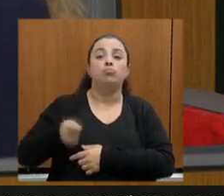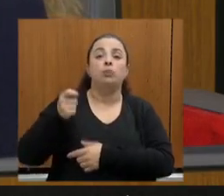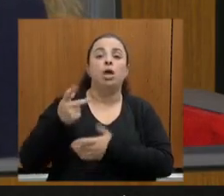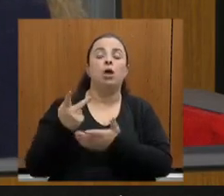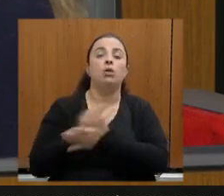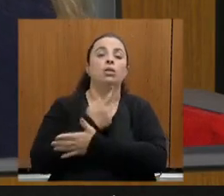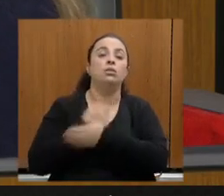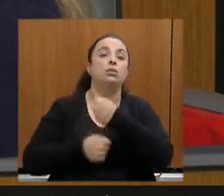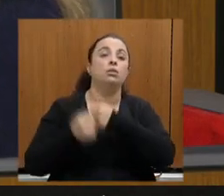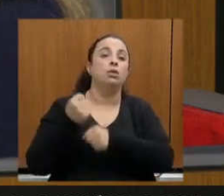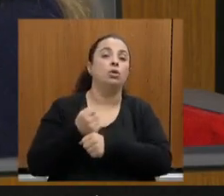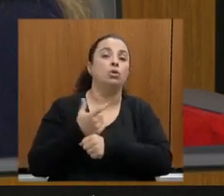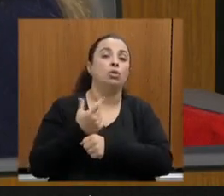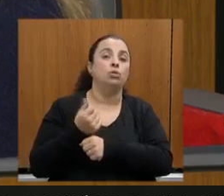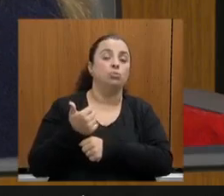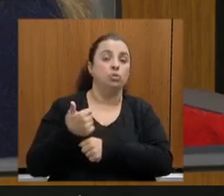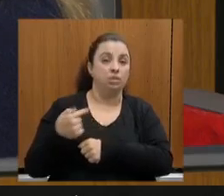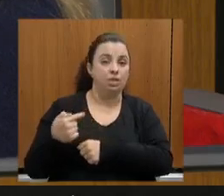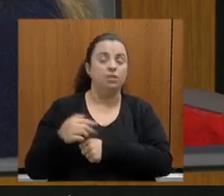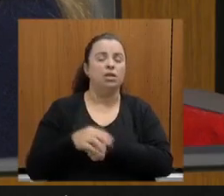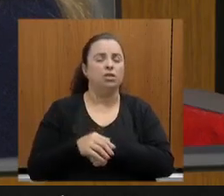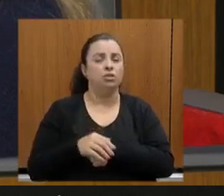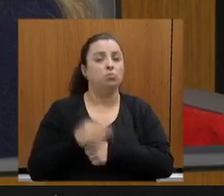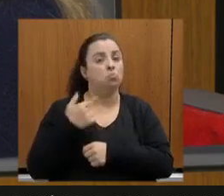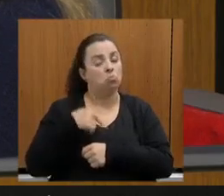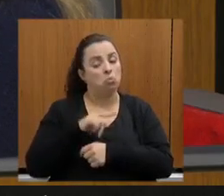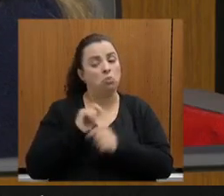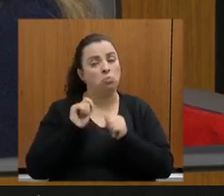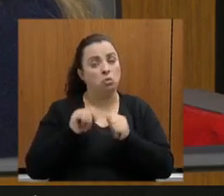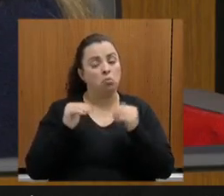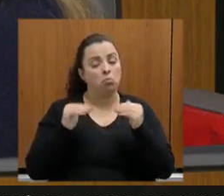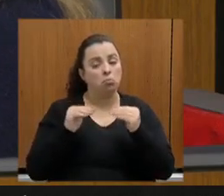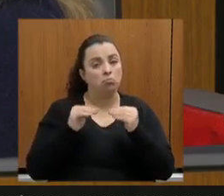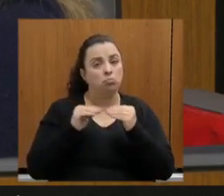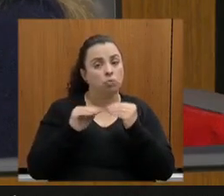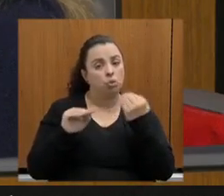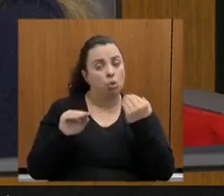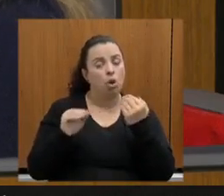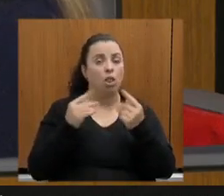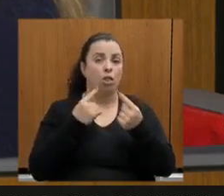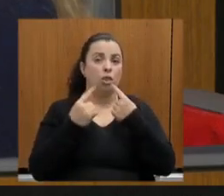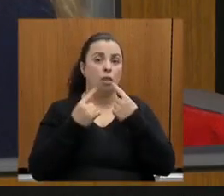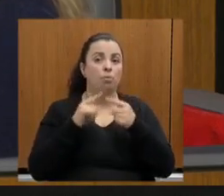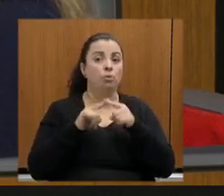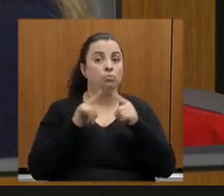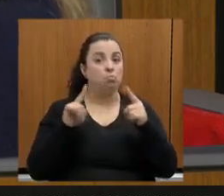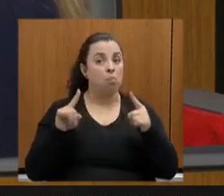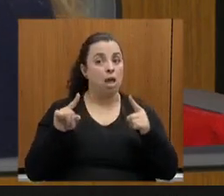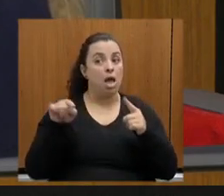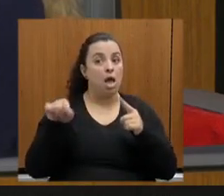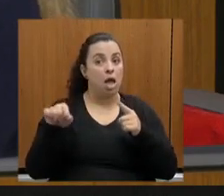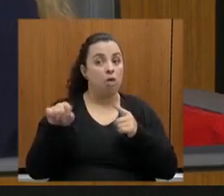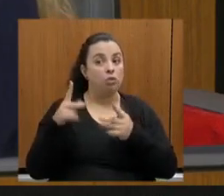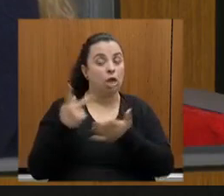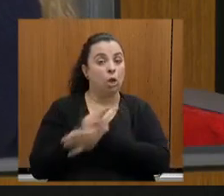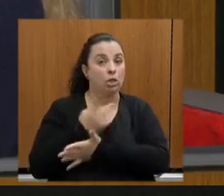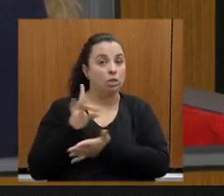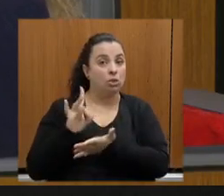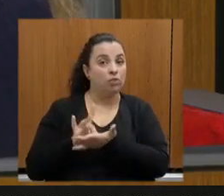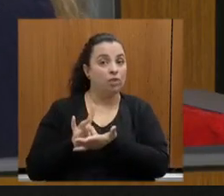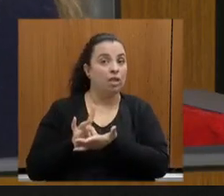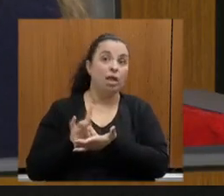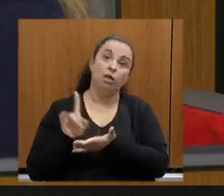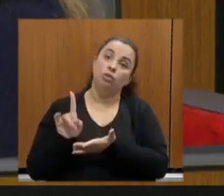a gente pode discordar a gente pode discordar no debate mas os fatos essa